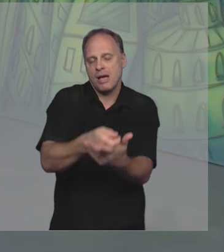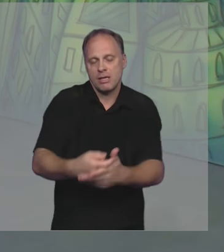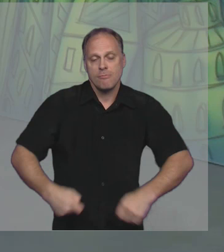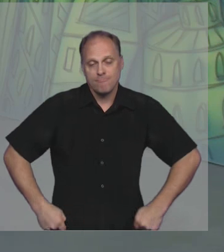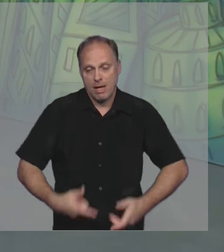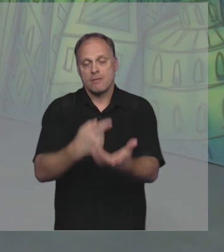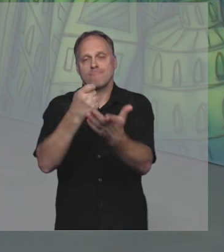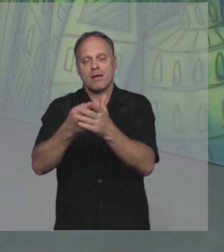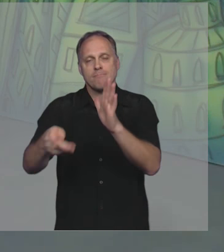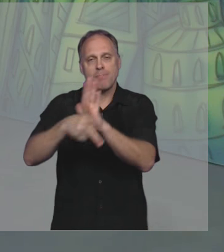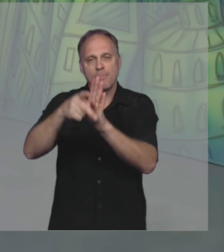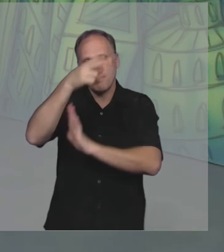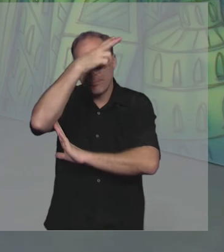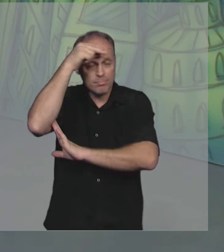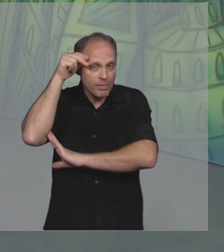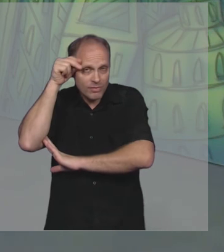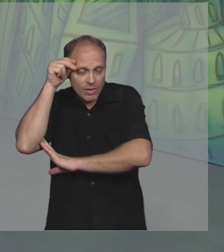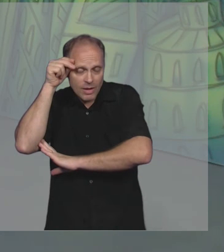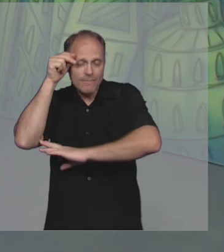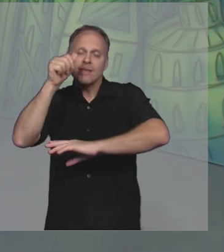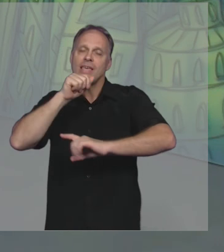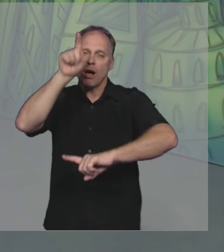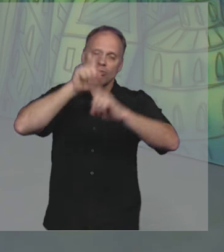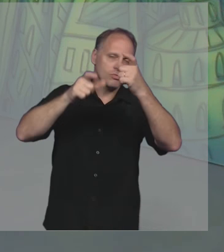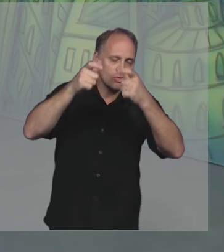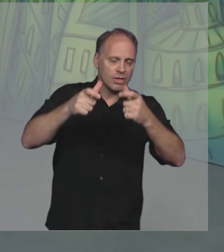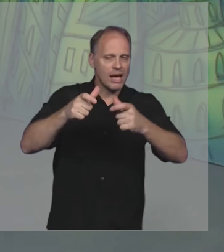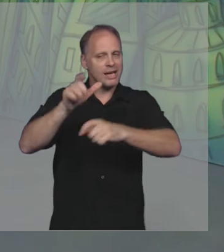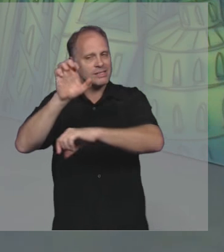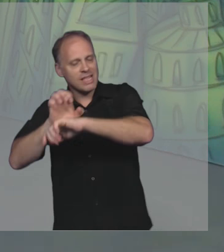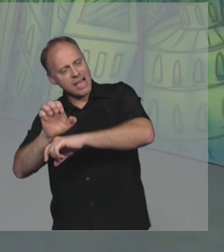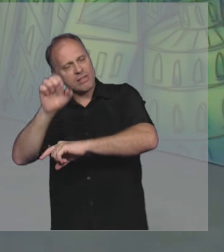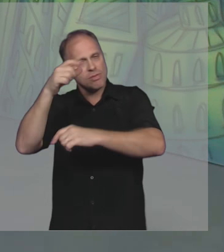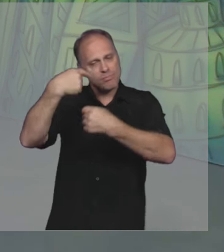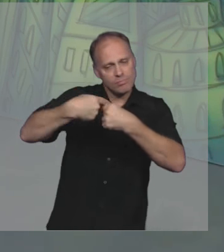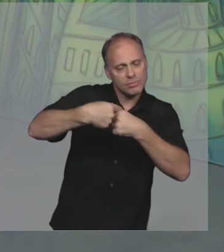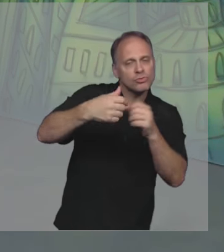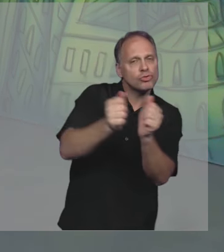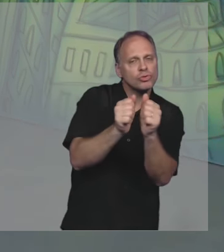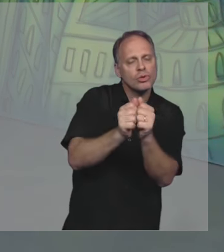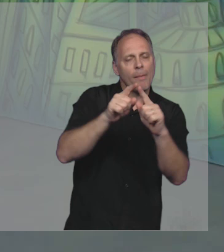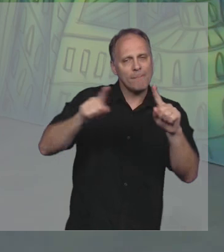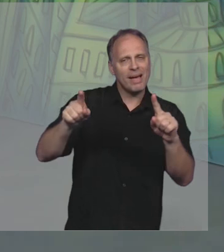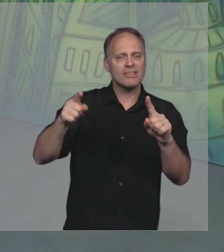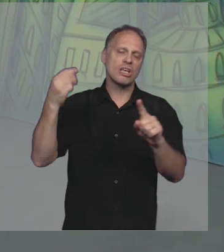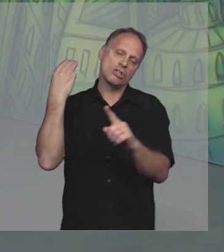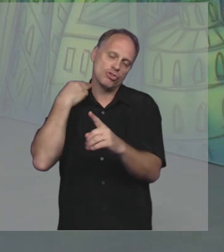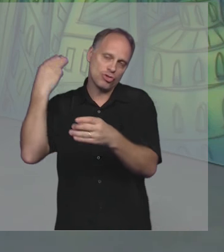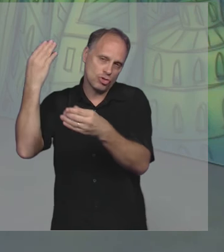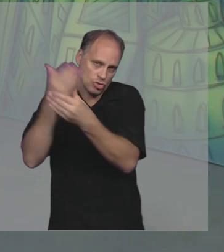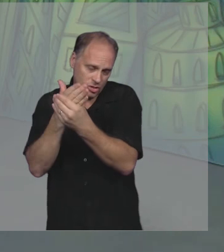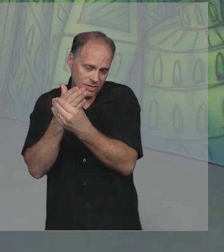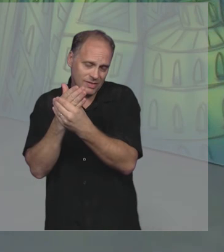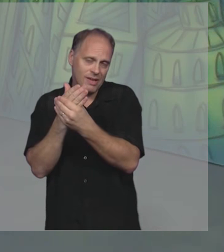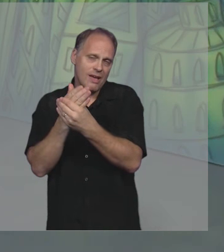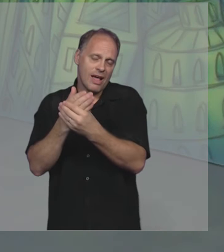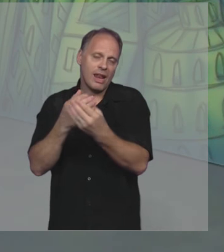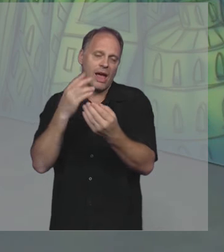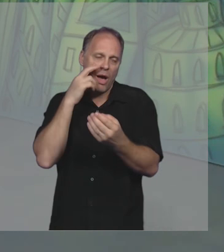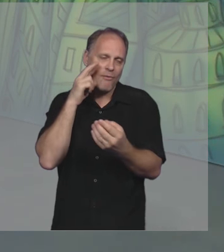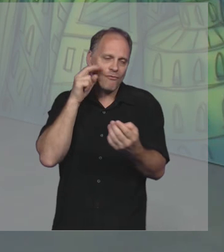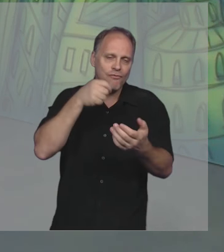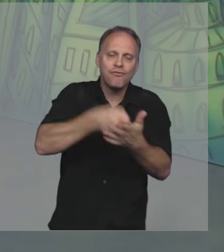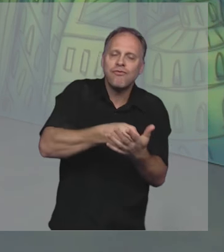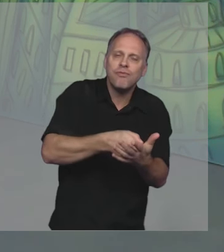é o município e, em alguns casos, o município e o Estado. Então, a judicialização ela sempre faz uma penalização sobre o